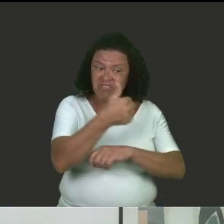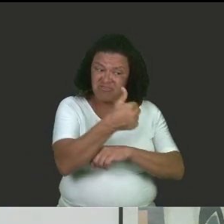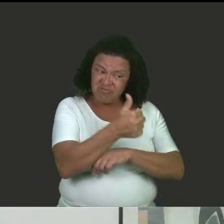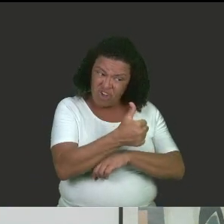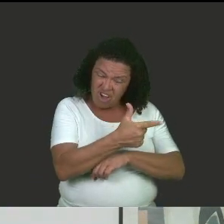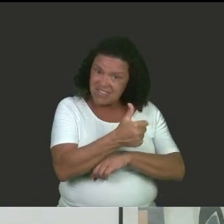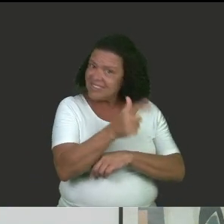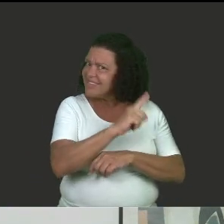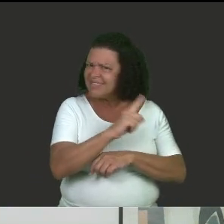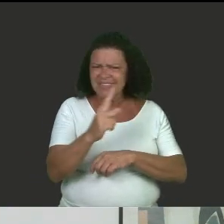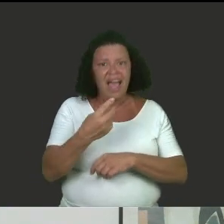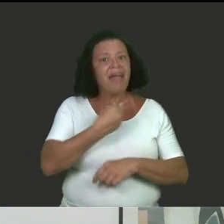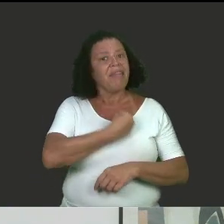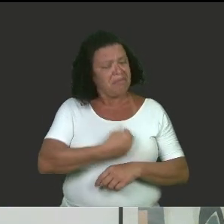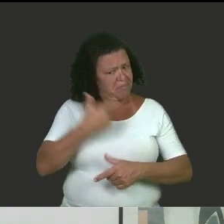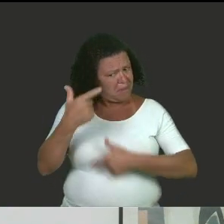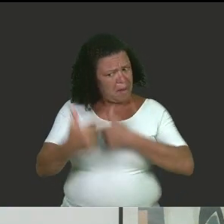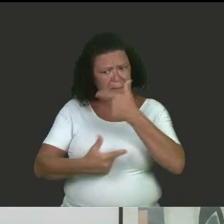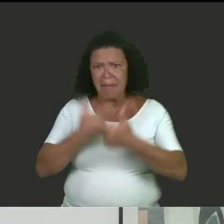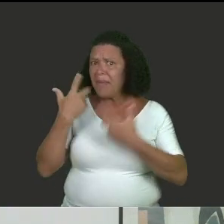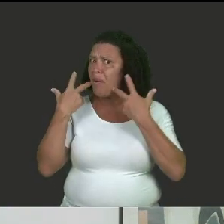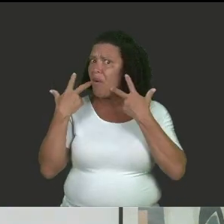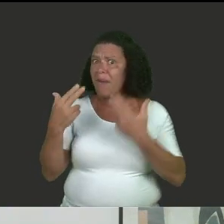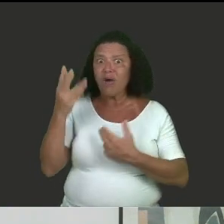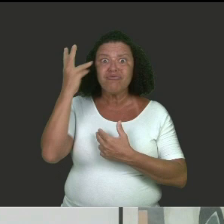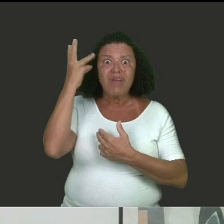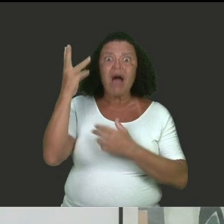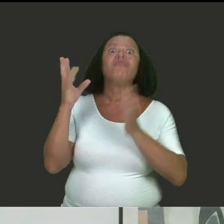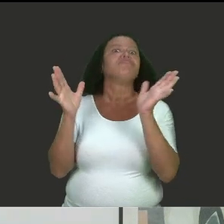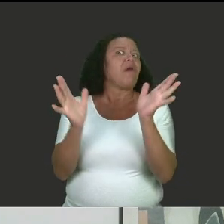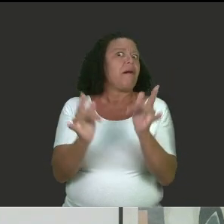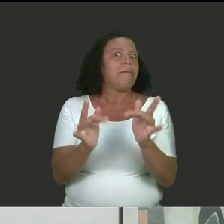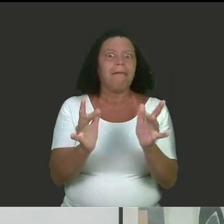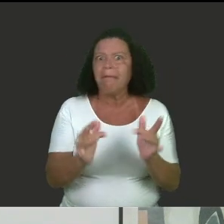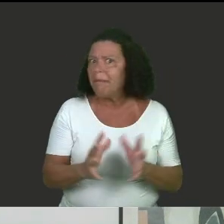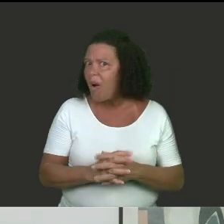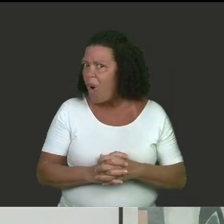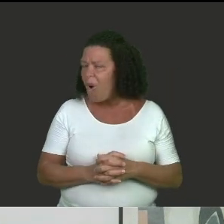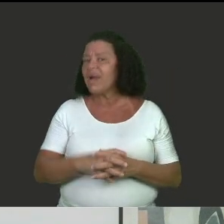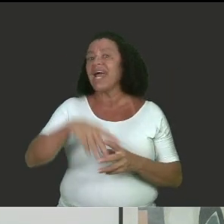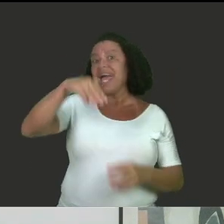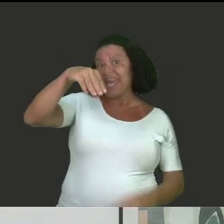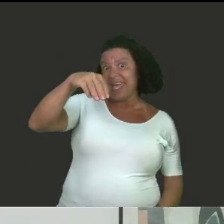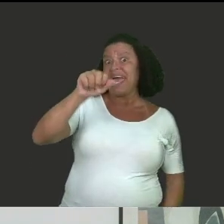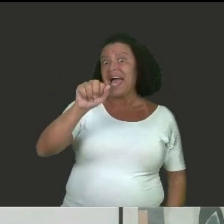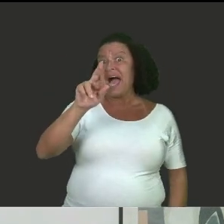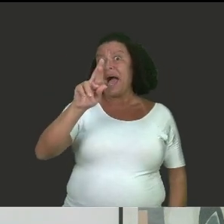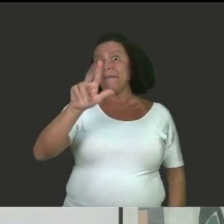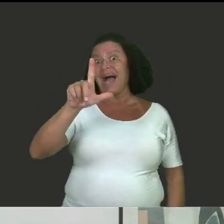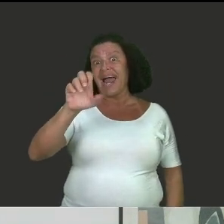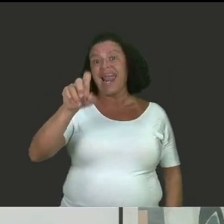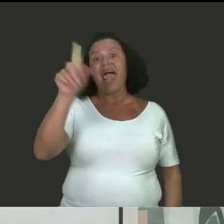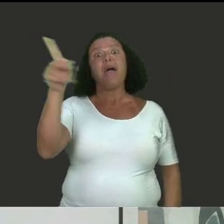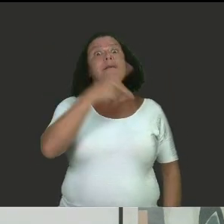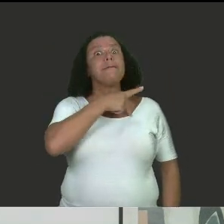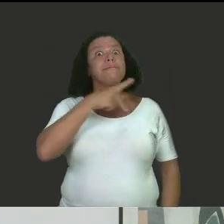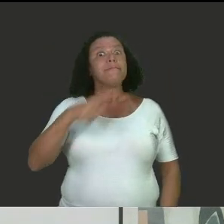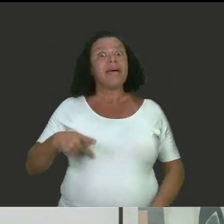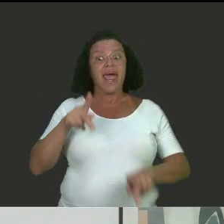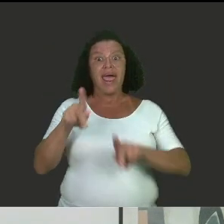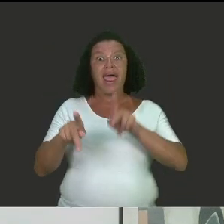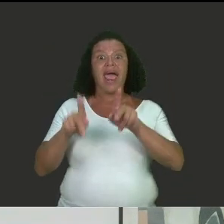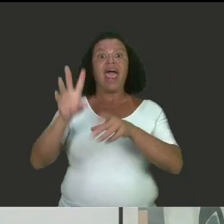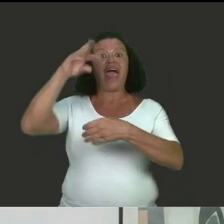ela trabalha, ela namora, e a Marlene hoje ela é presidente da associação Reviver